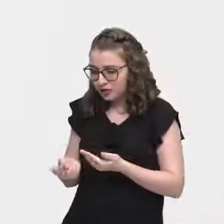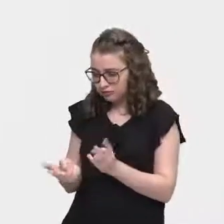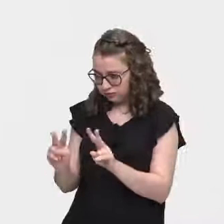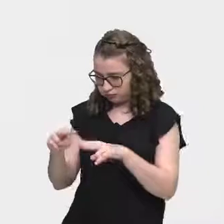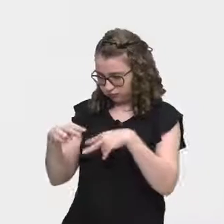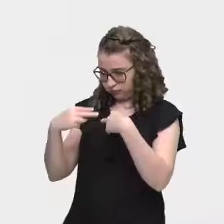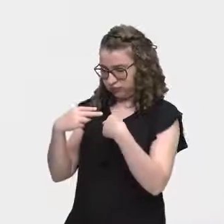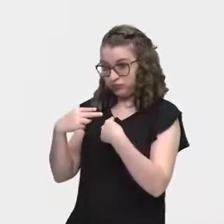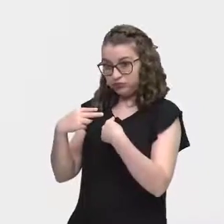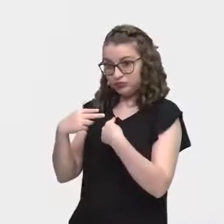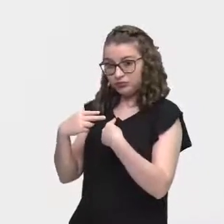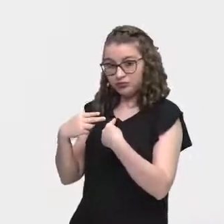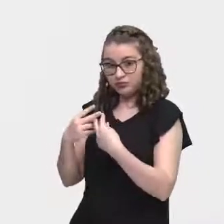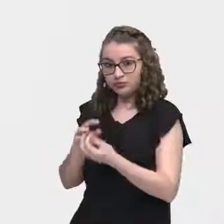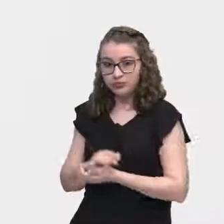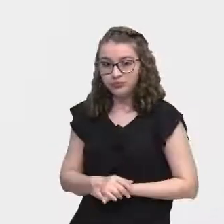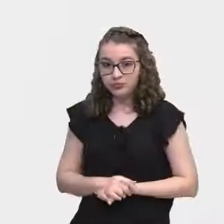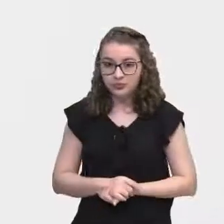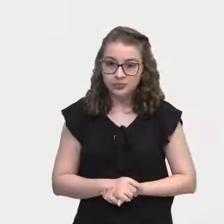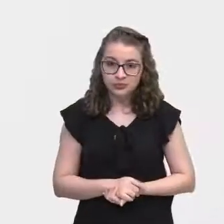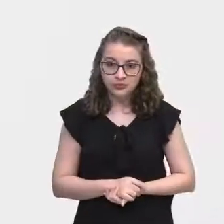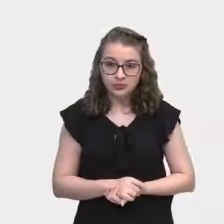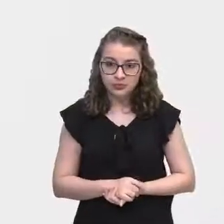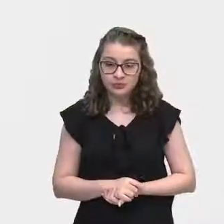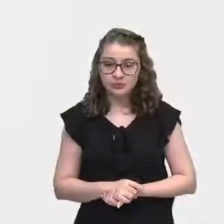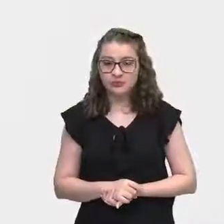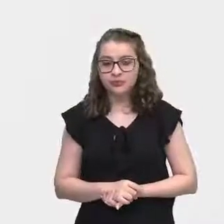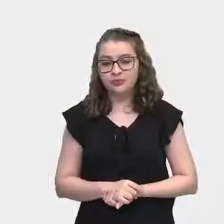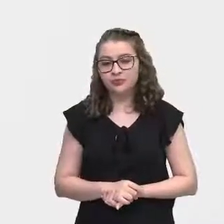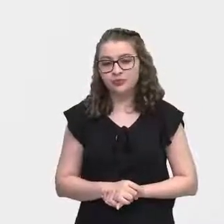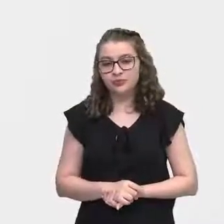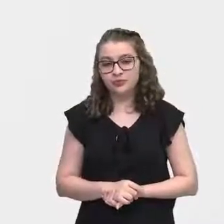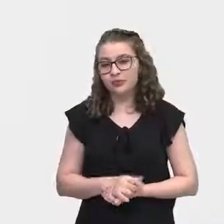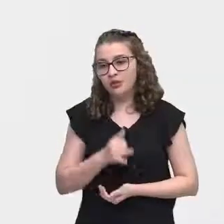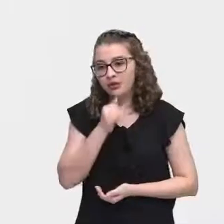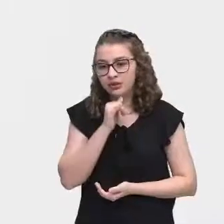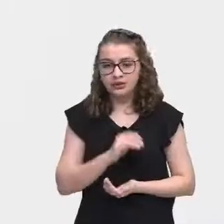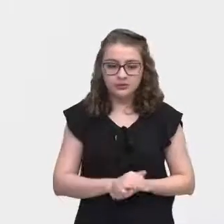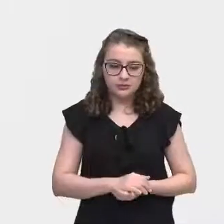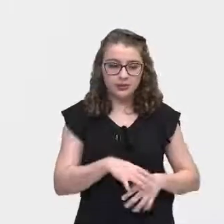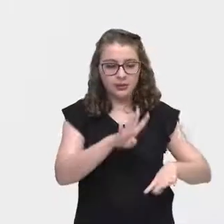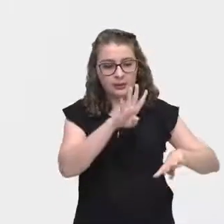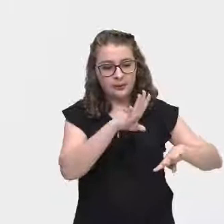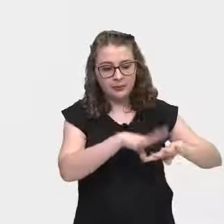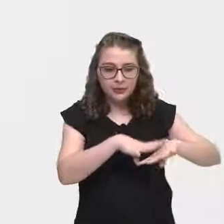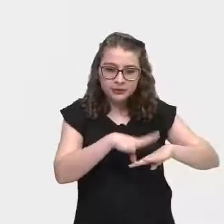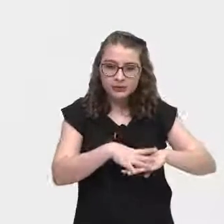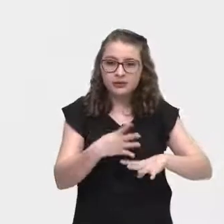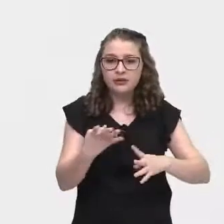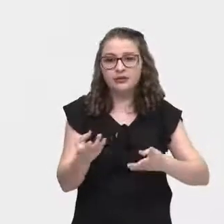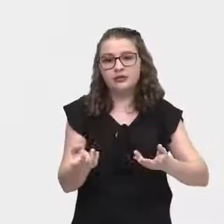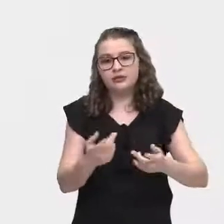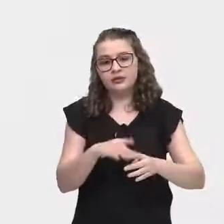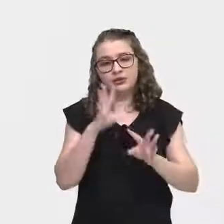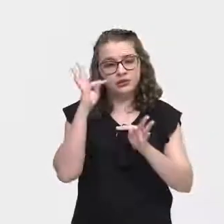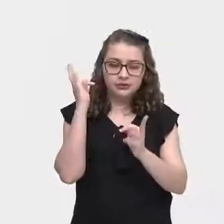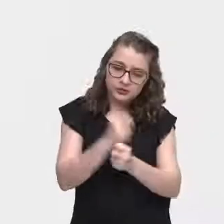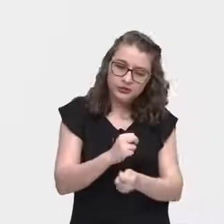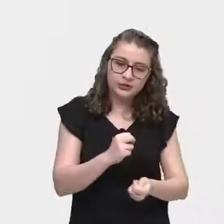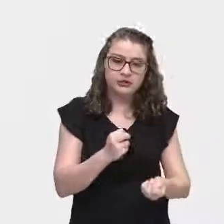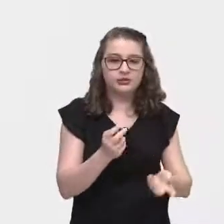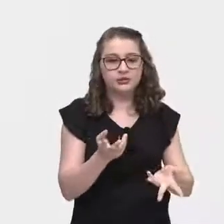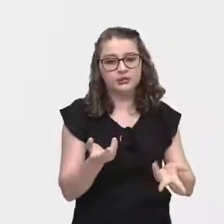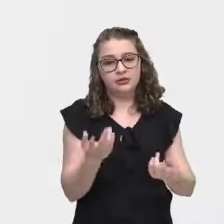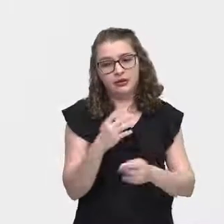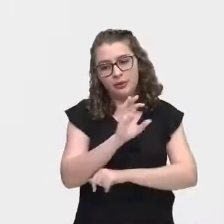sujeito que conhece. Então, a matemática, vai estudar os números ali e tal, a física,